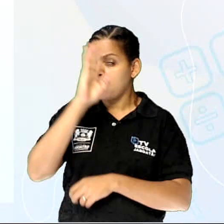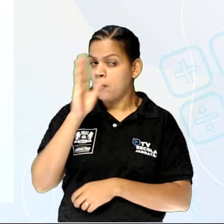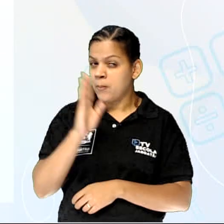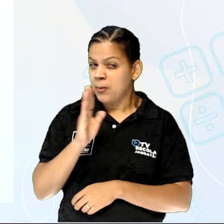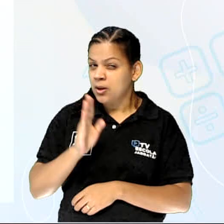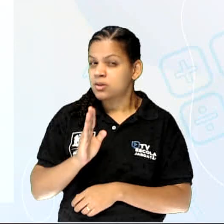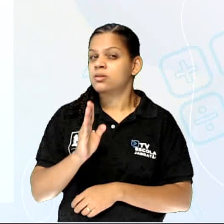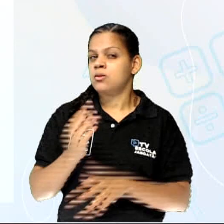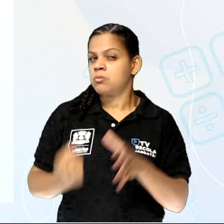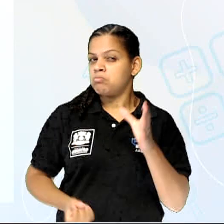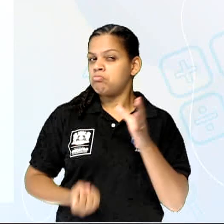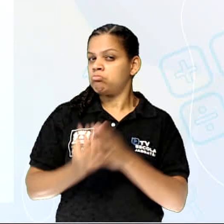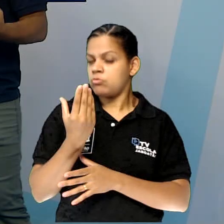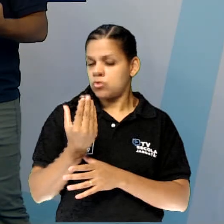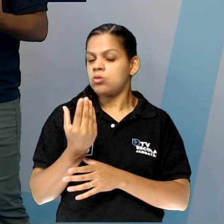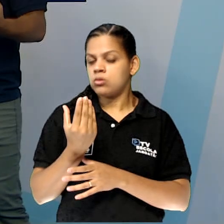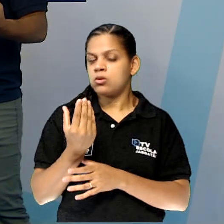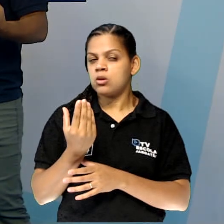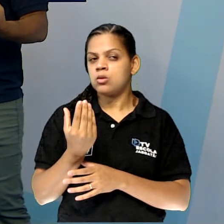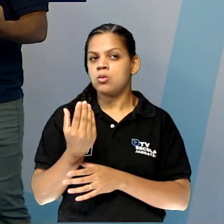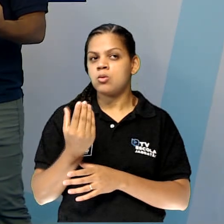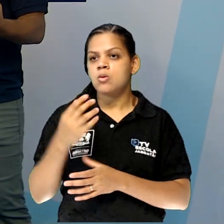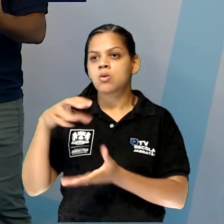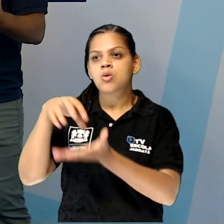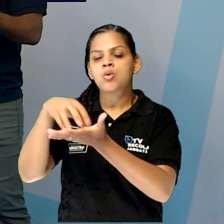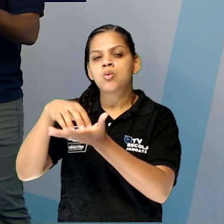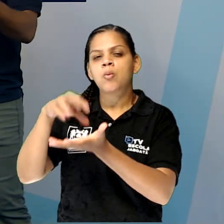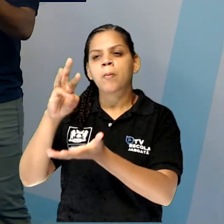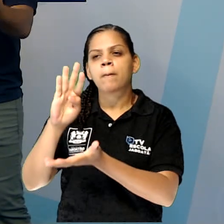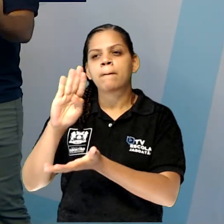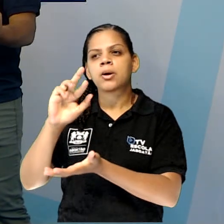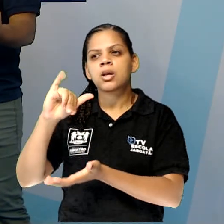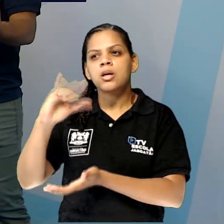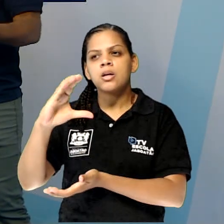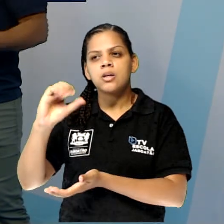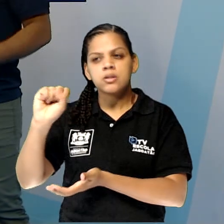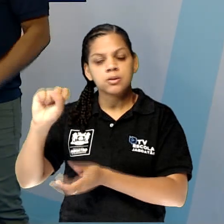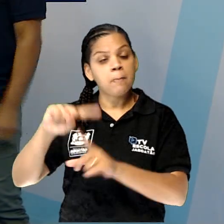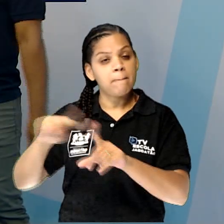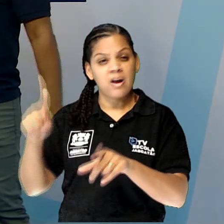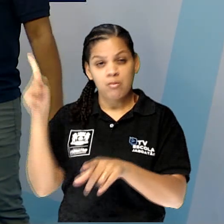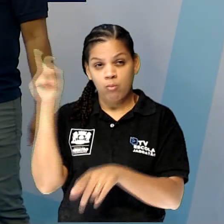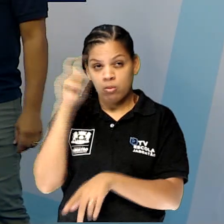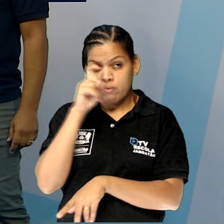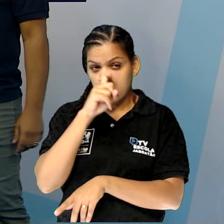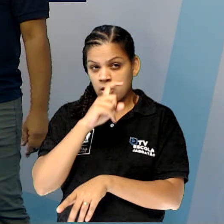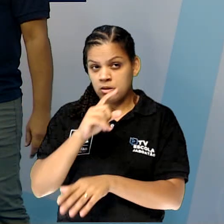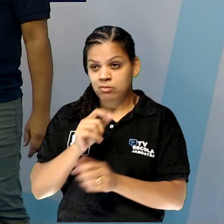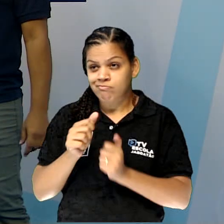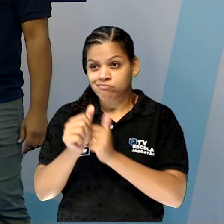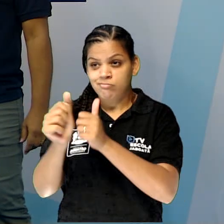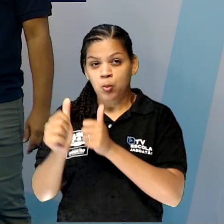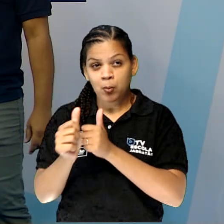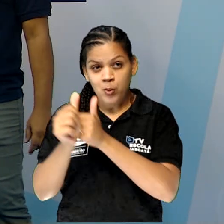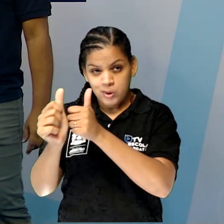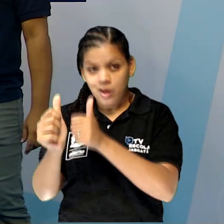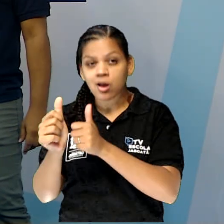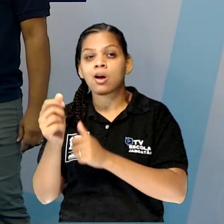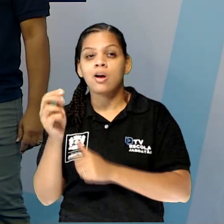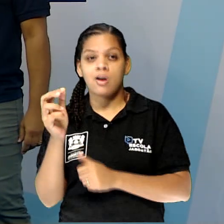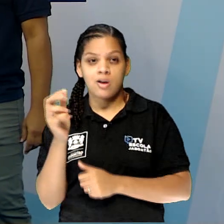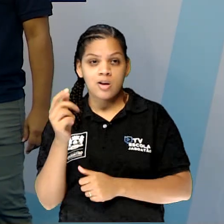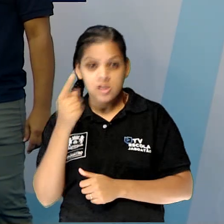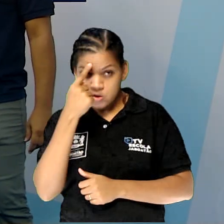como fundador do grupo do BRICS, mas com uma grande dificuldade em acompanhar China e Índia